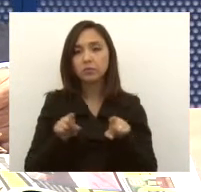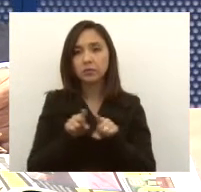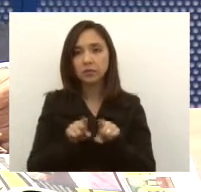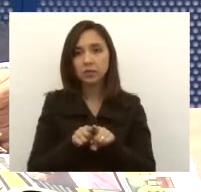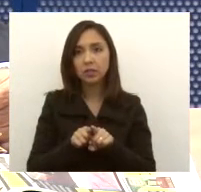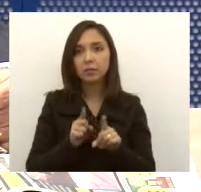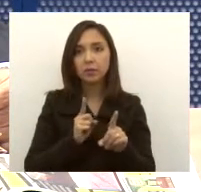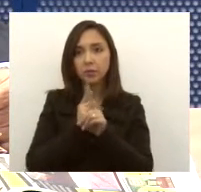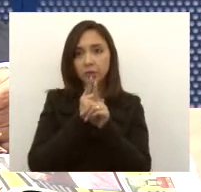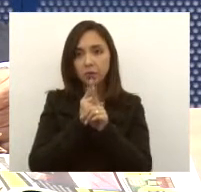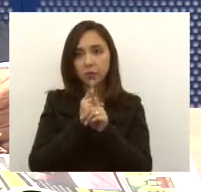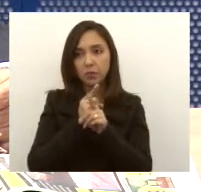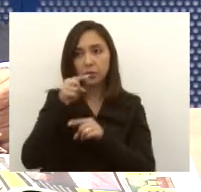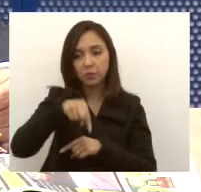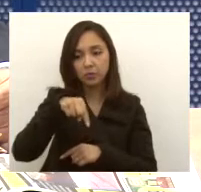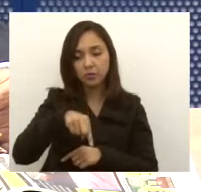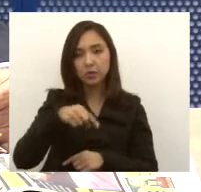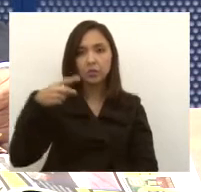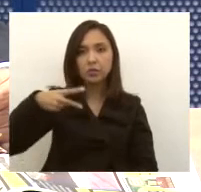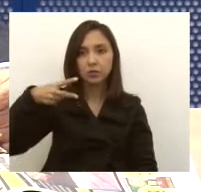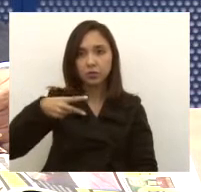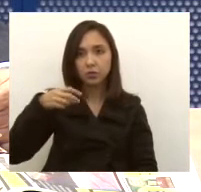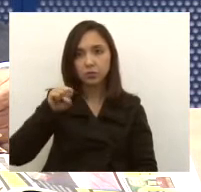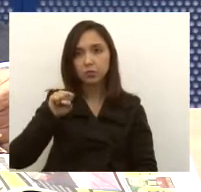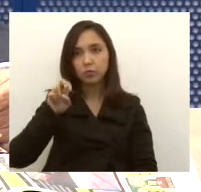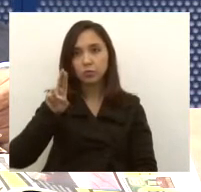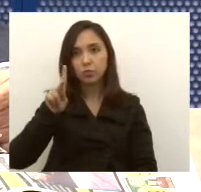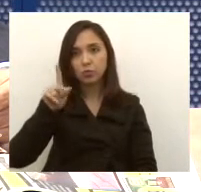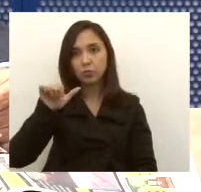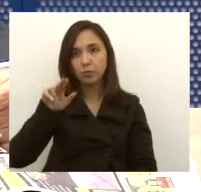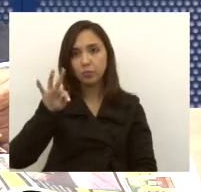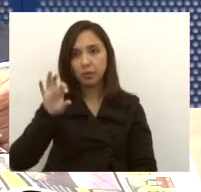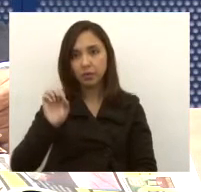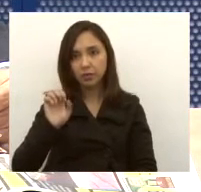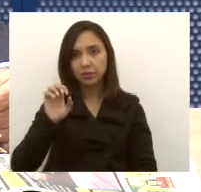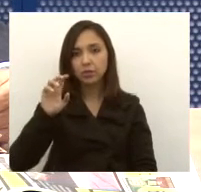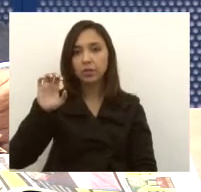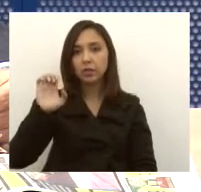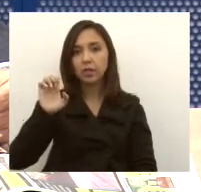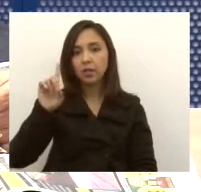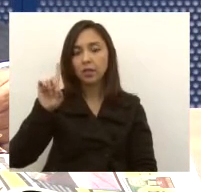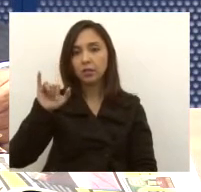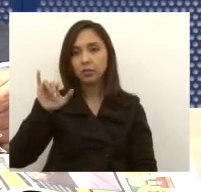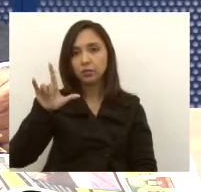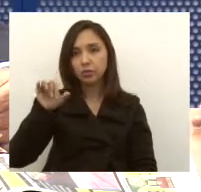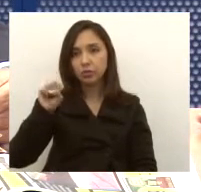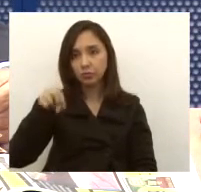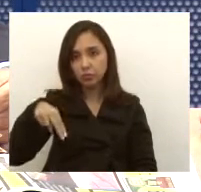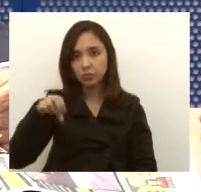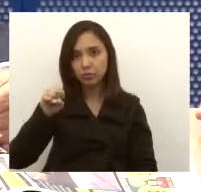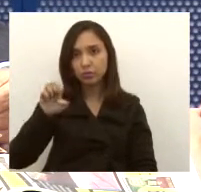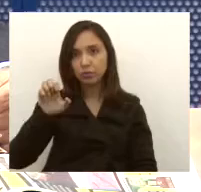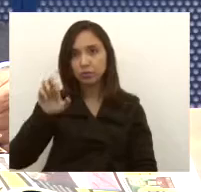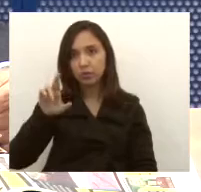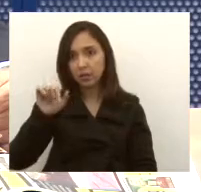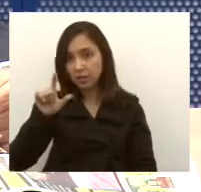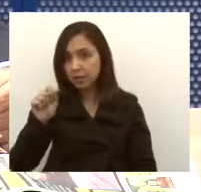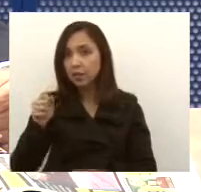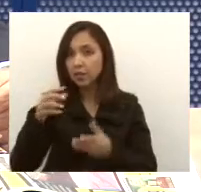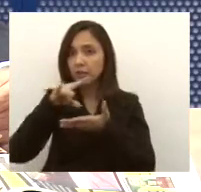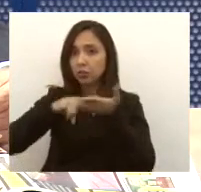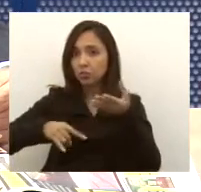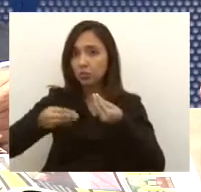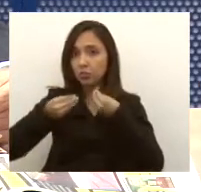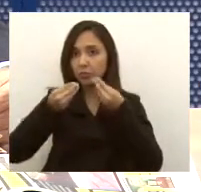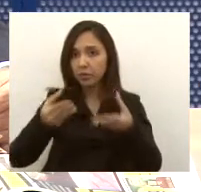a presente sessão o atual segundo suplente do DEM, senhor Edilson Ceará, o convidamos a entregar a documentação